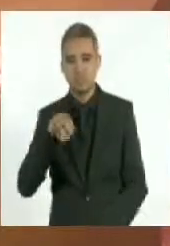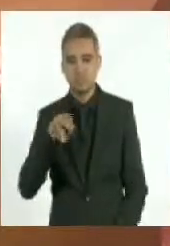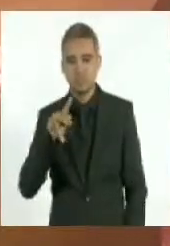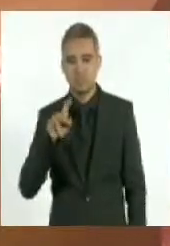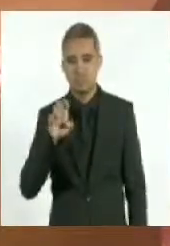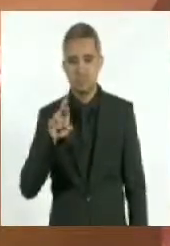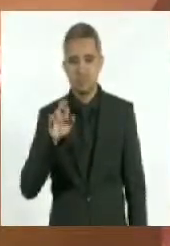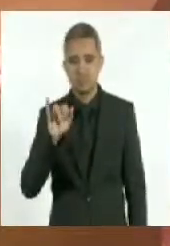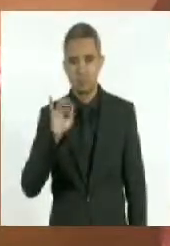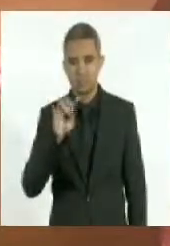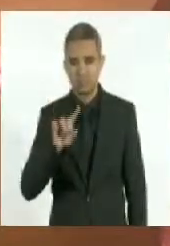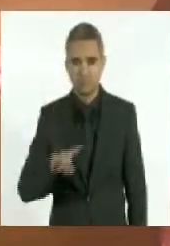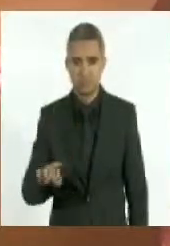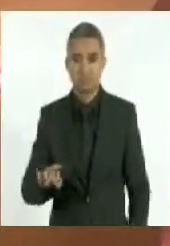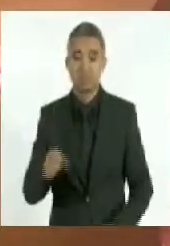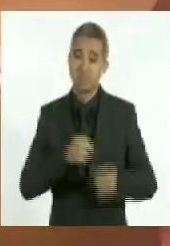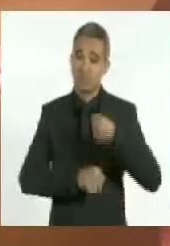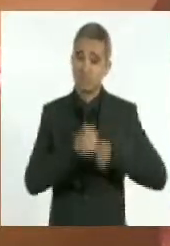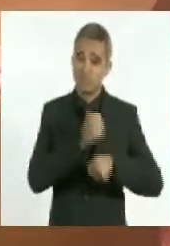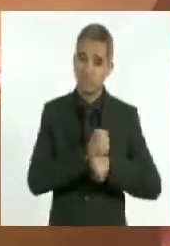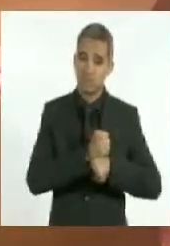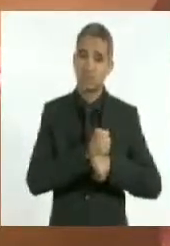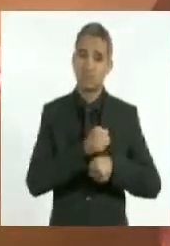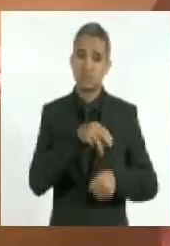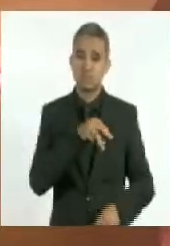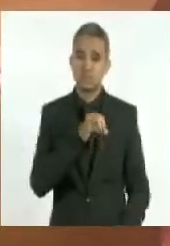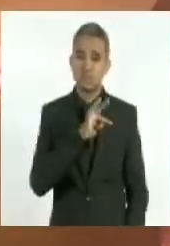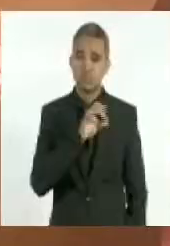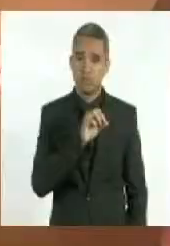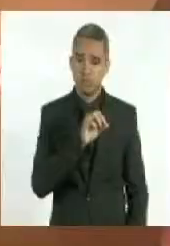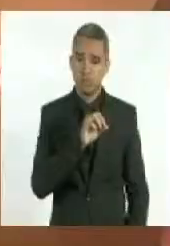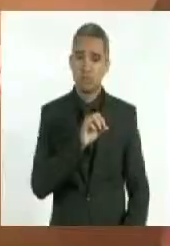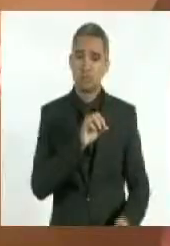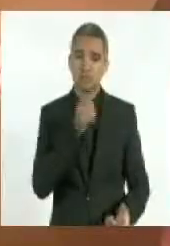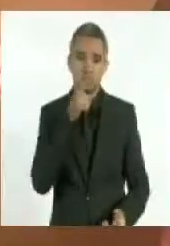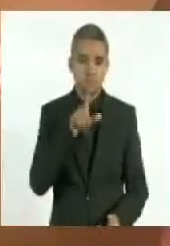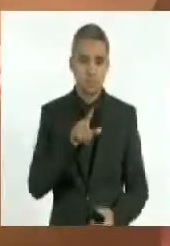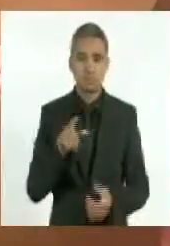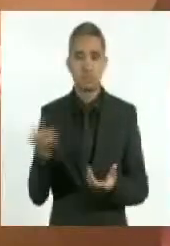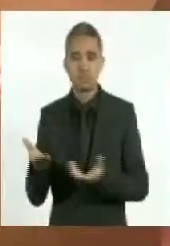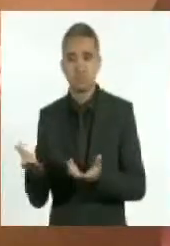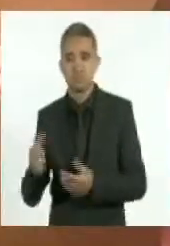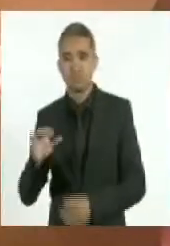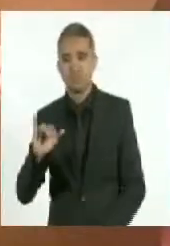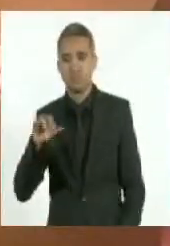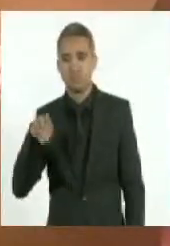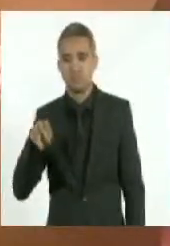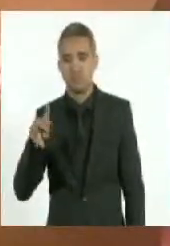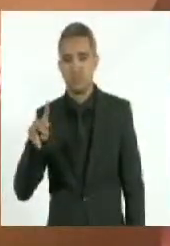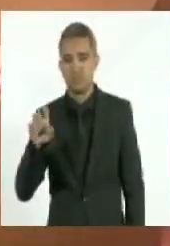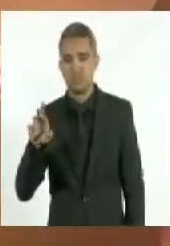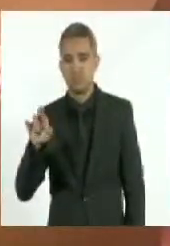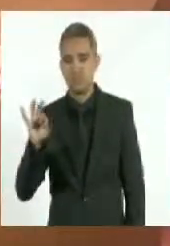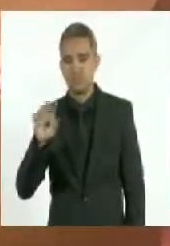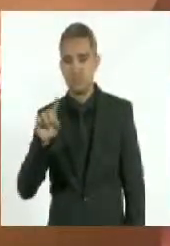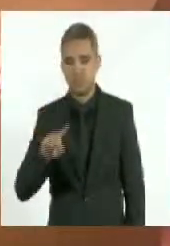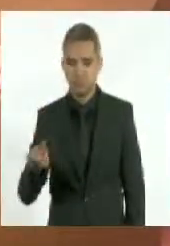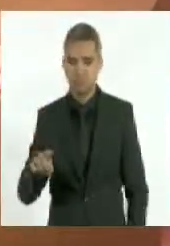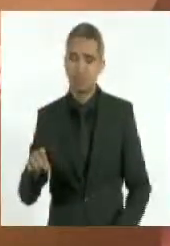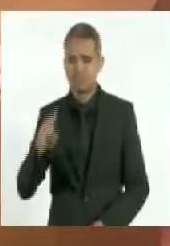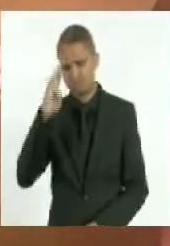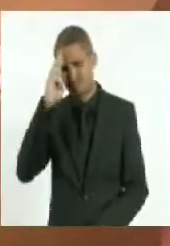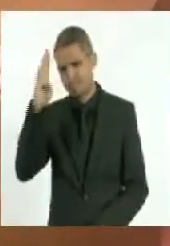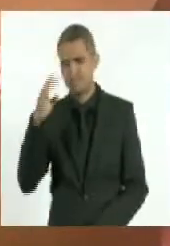tivemos o Moto, e é fundamental que essa casa volte os olhos para apoiar